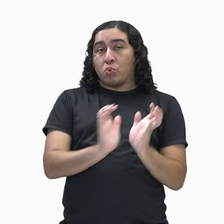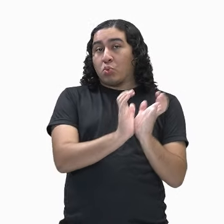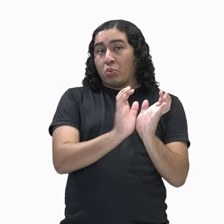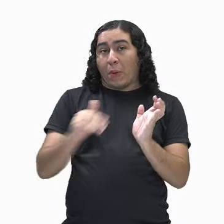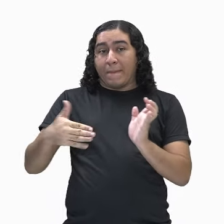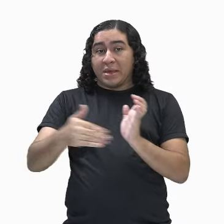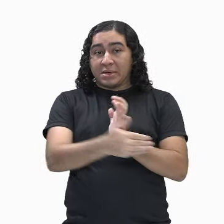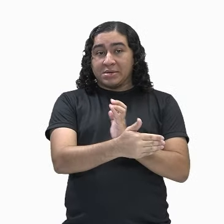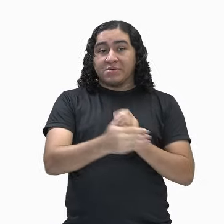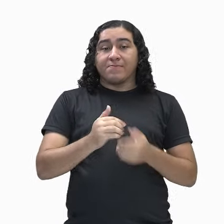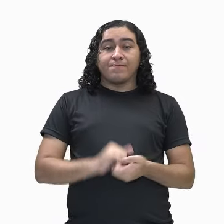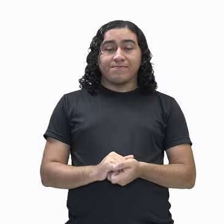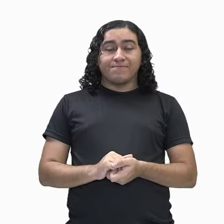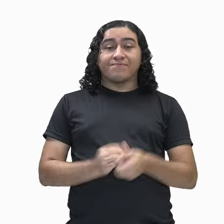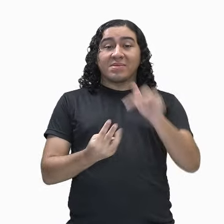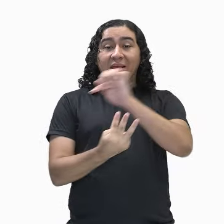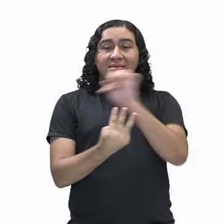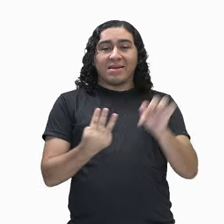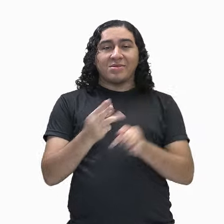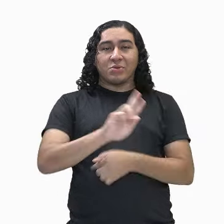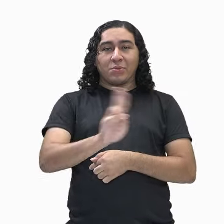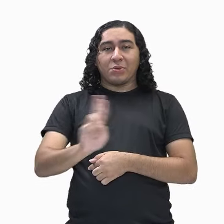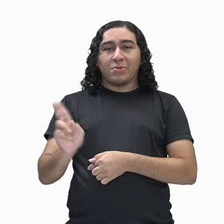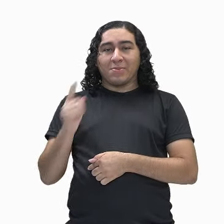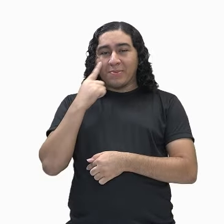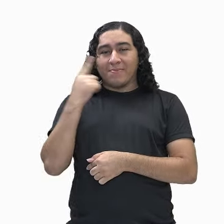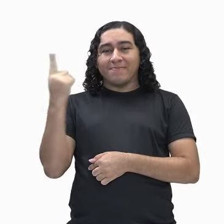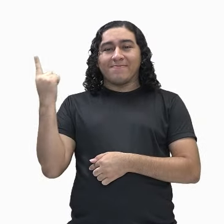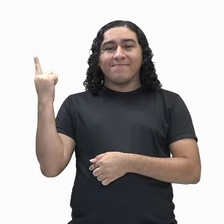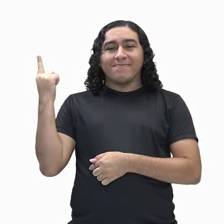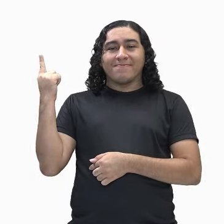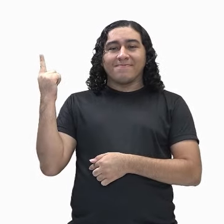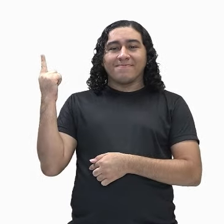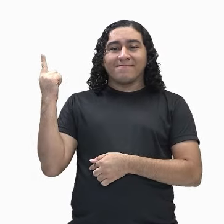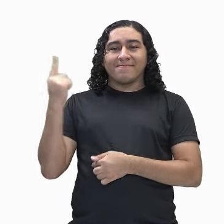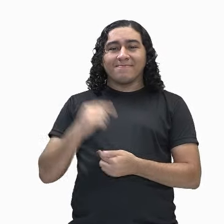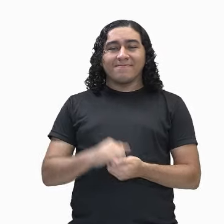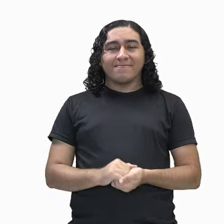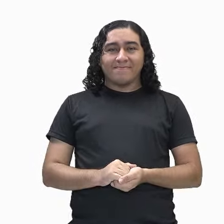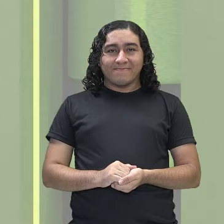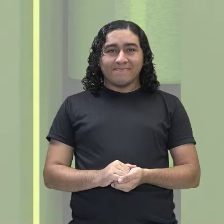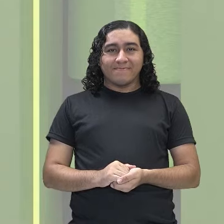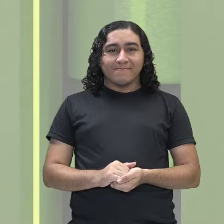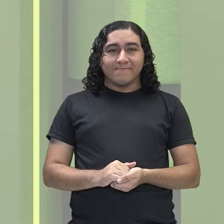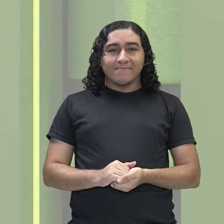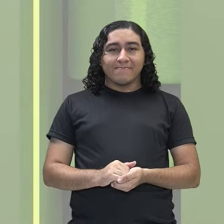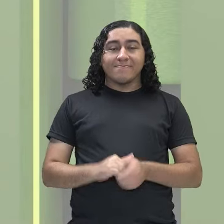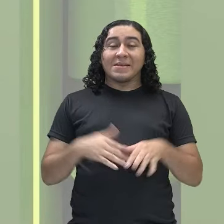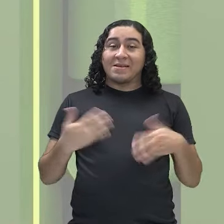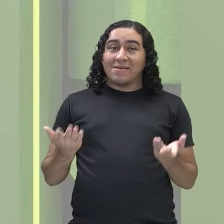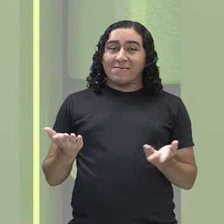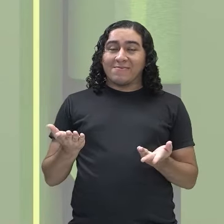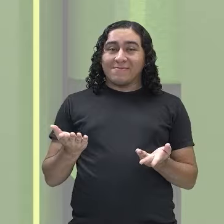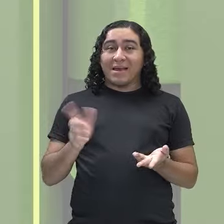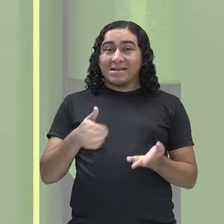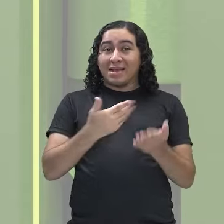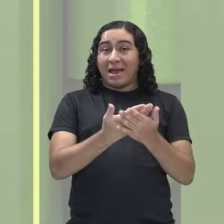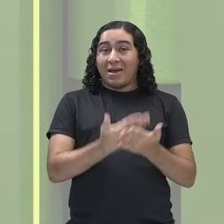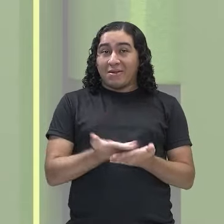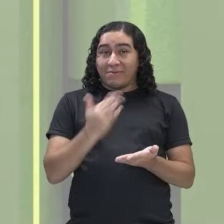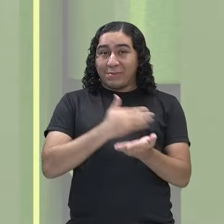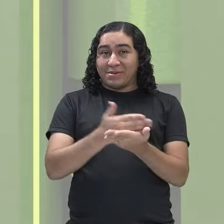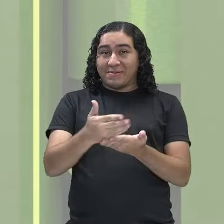dos peixes, os agnatos, os condrictes e os oisteichtes. Então, essa é a nossa aula,